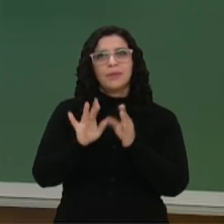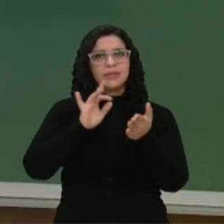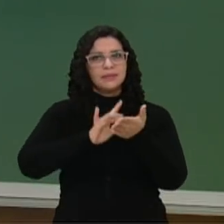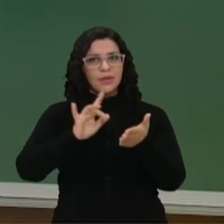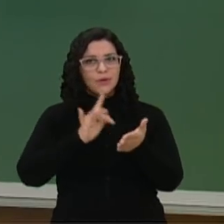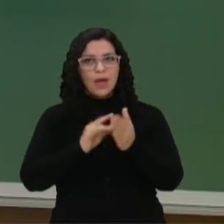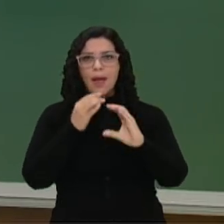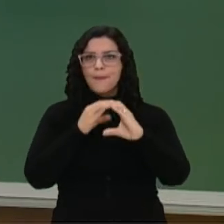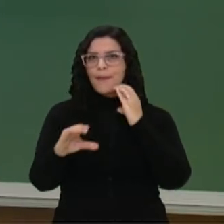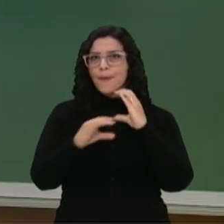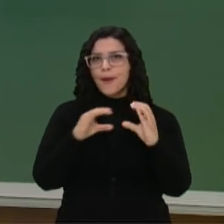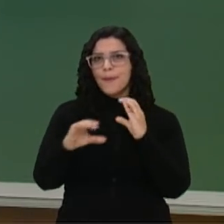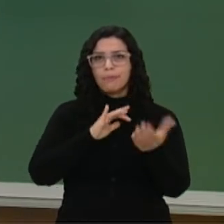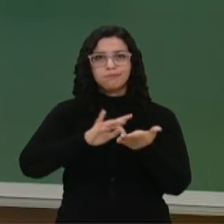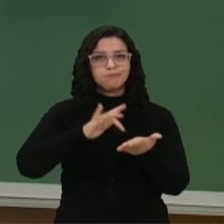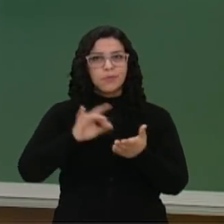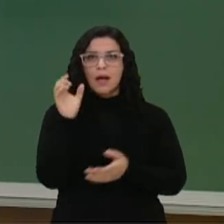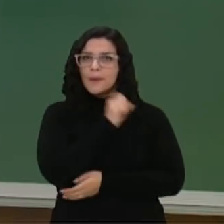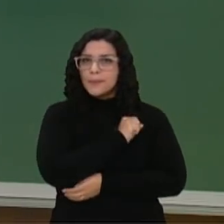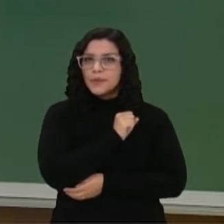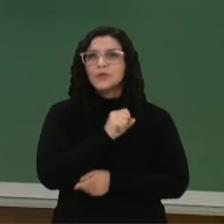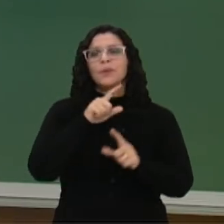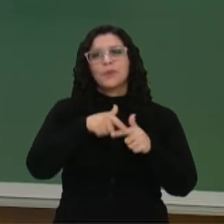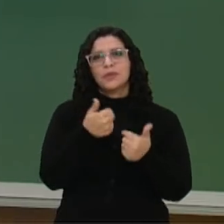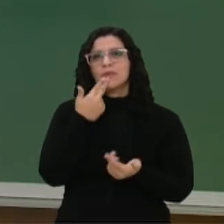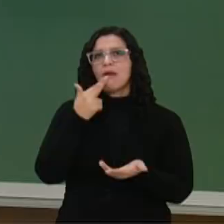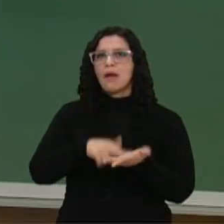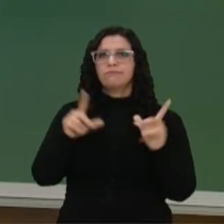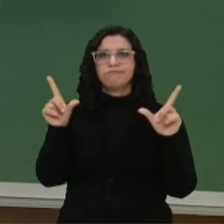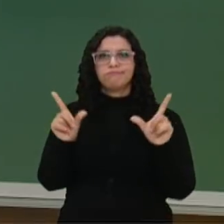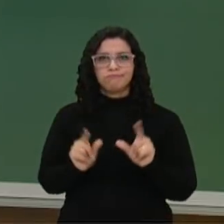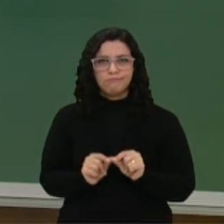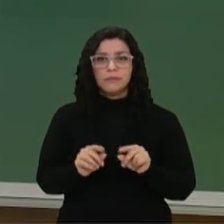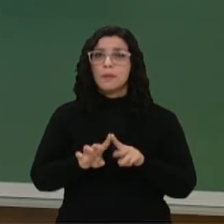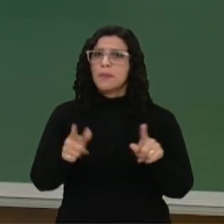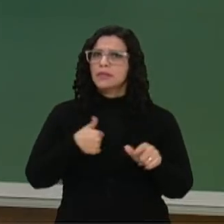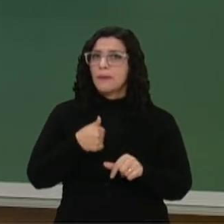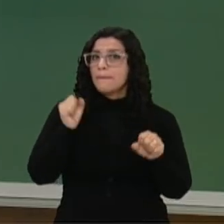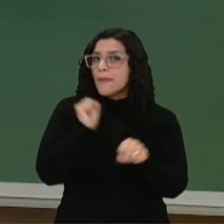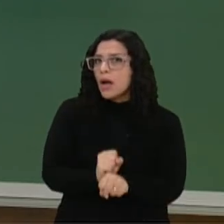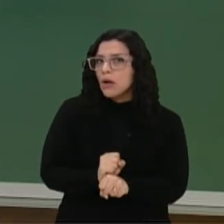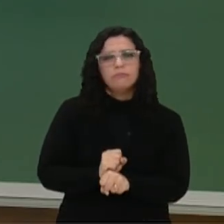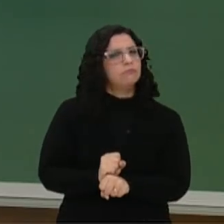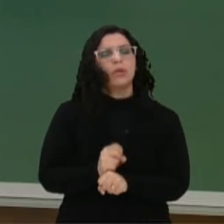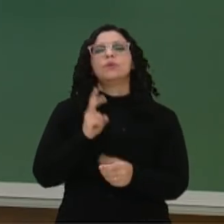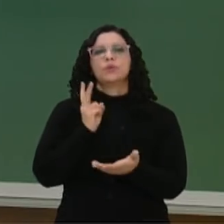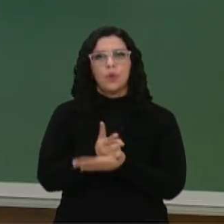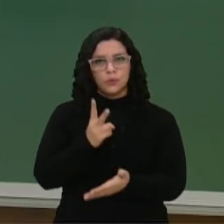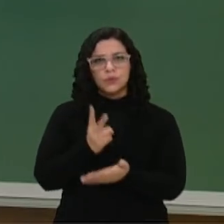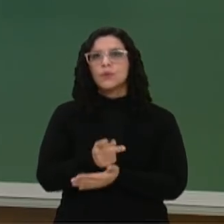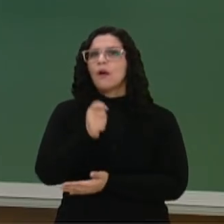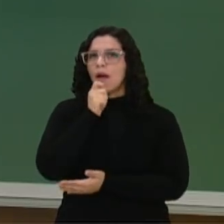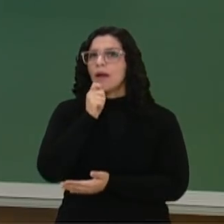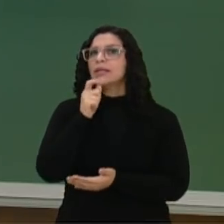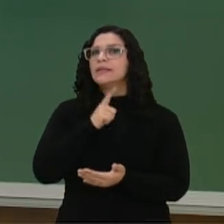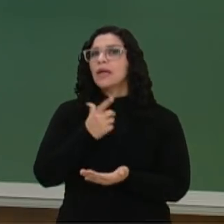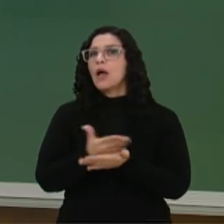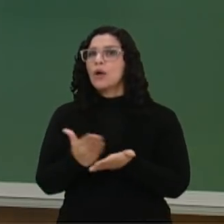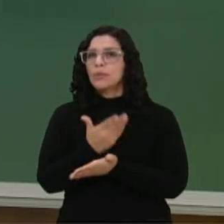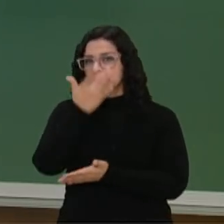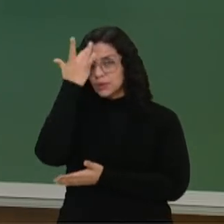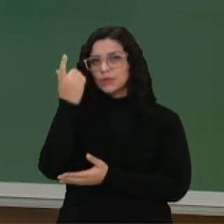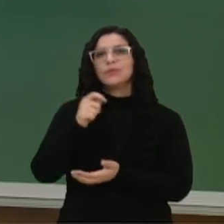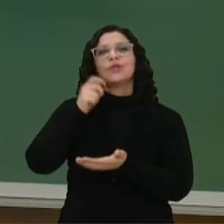celular, da comunicação digital, a utilização da carta diminuiu, mas não deixou de existir. Ainda existem pessoas que se